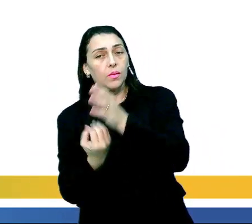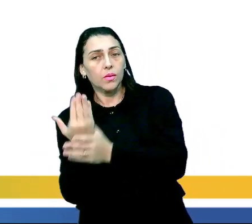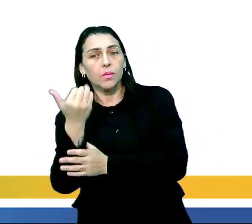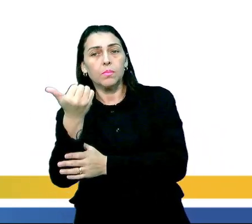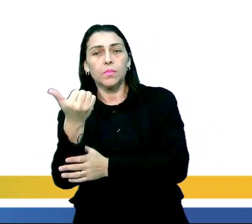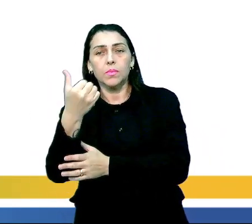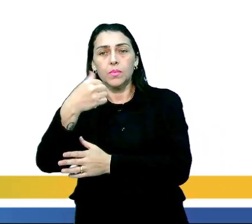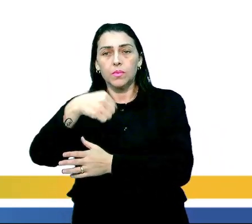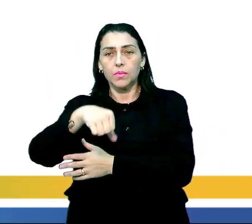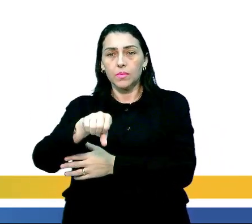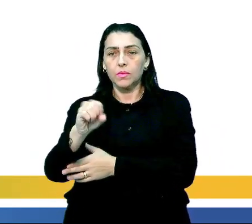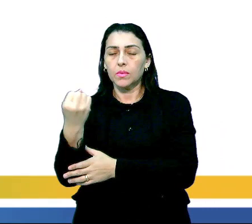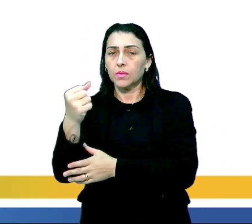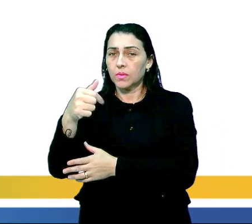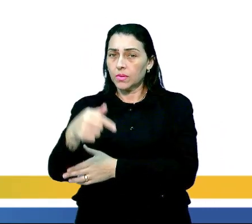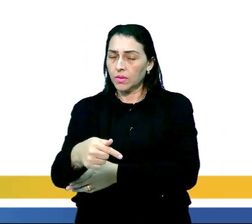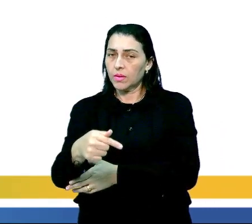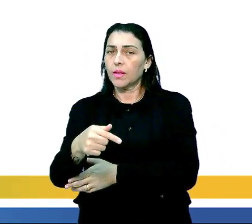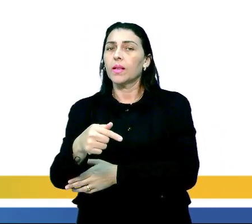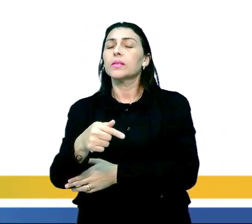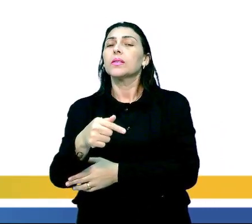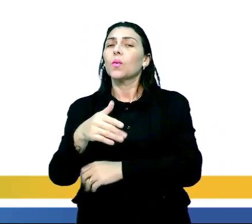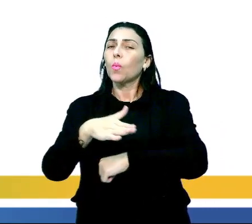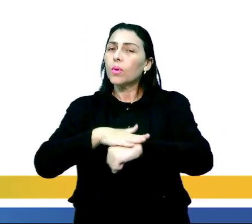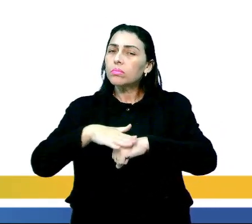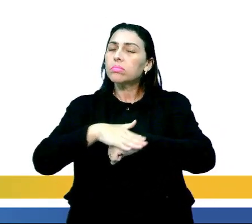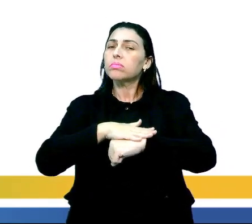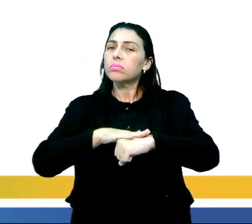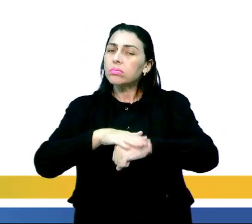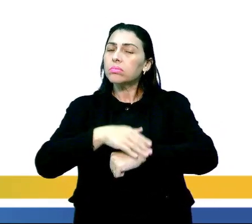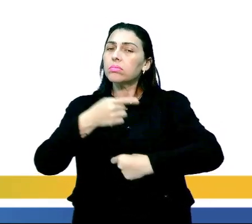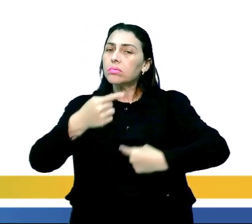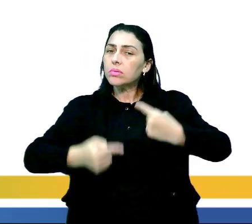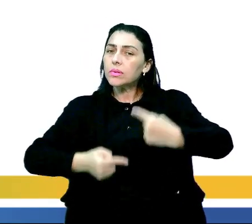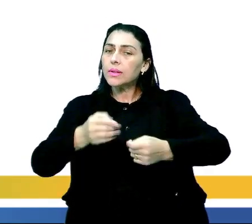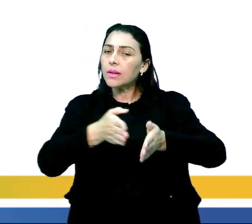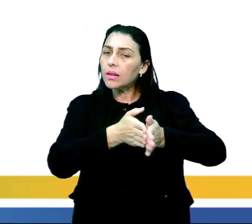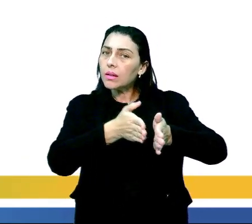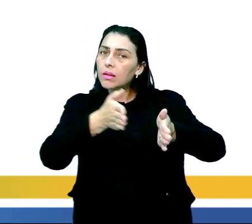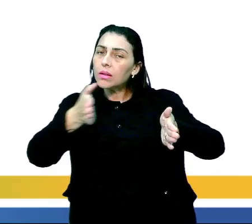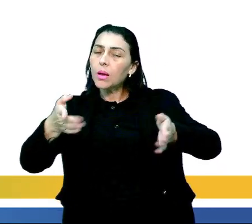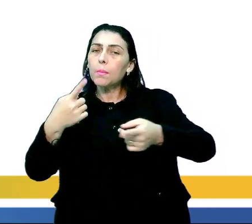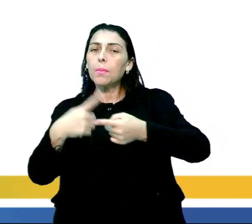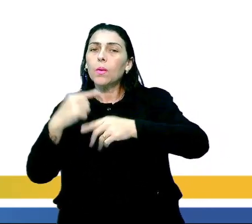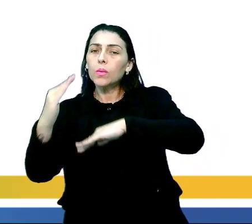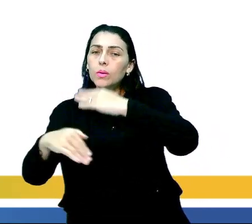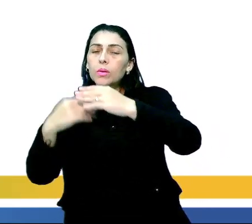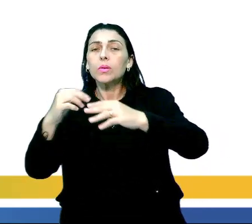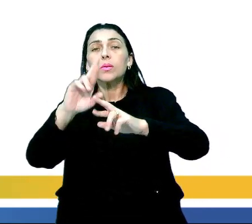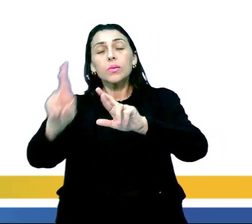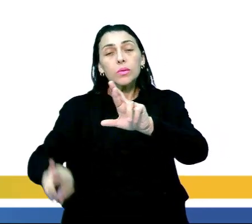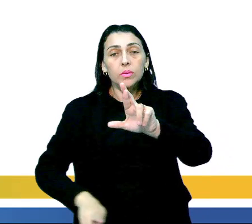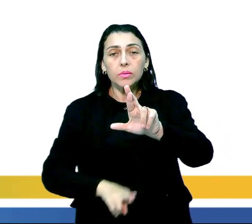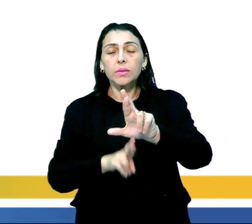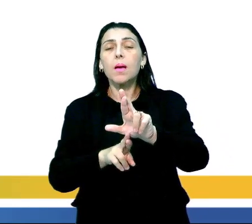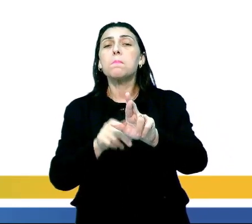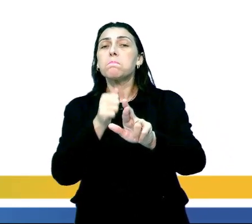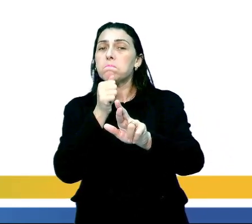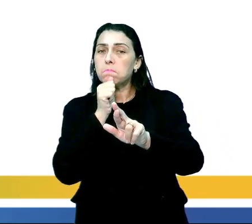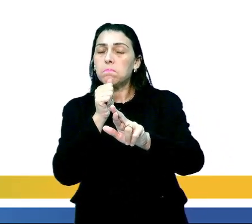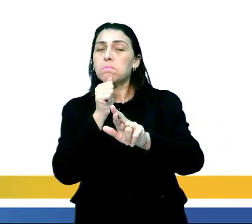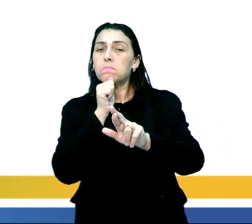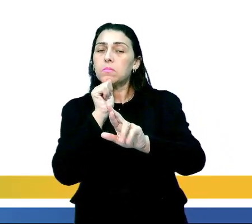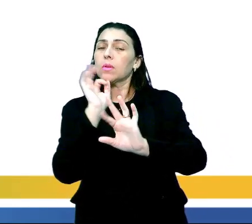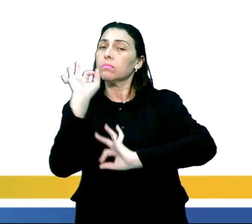em 1987, ele vem sendo debatido desde essa época, porque o desenvolvimento sustentável em si, ele ainda está